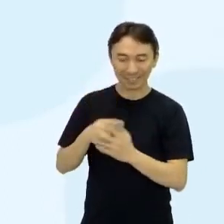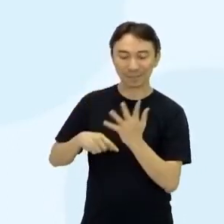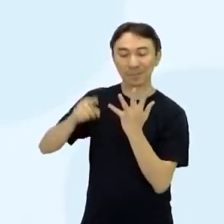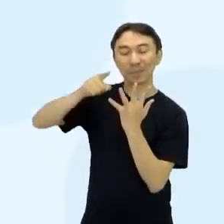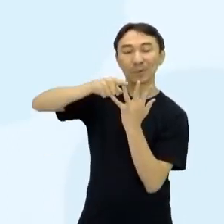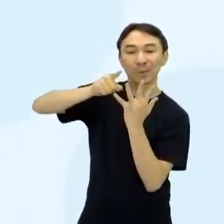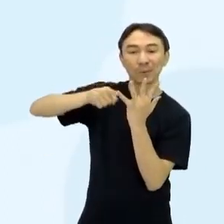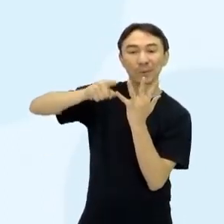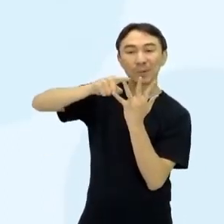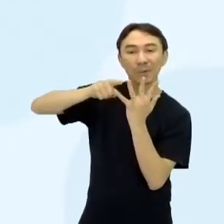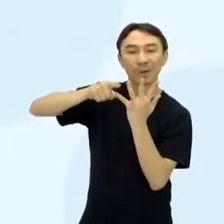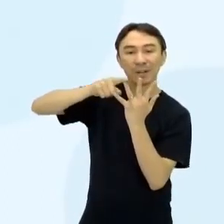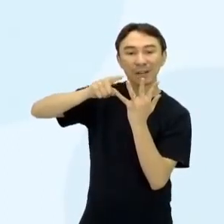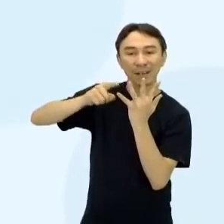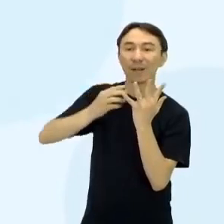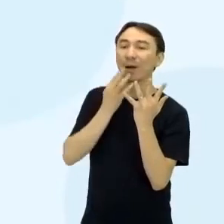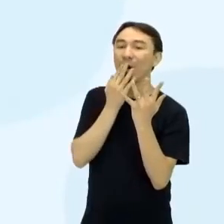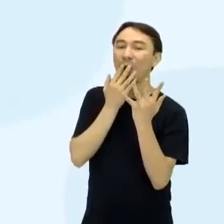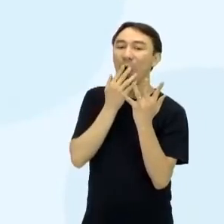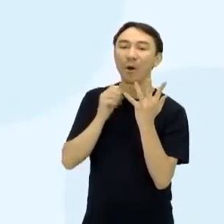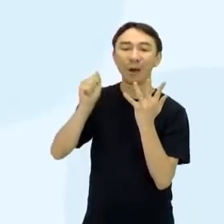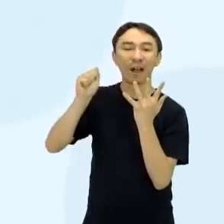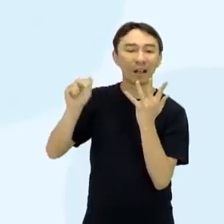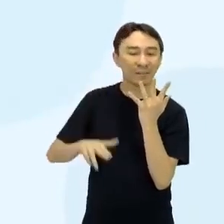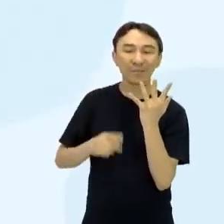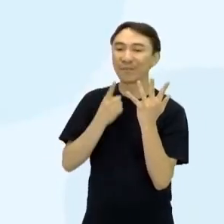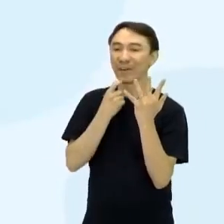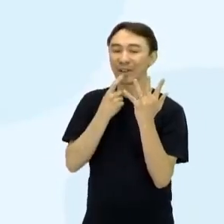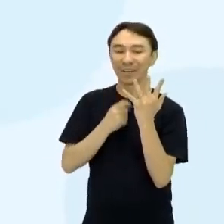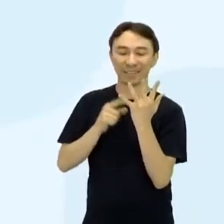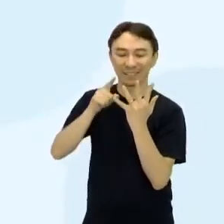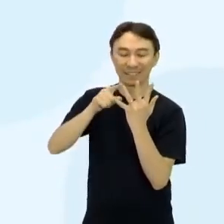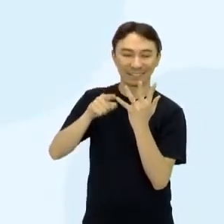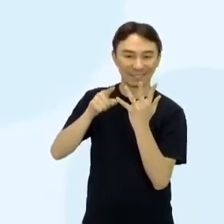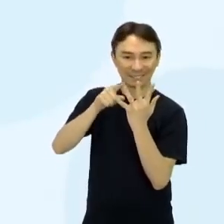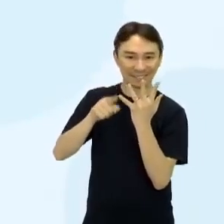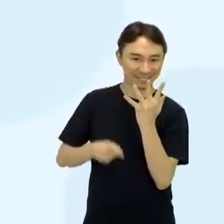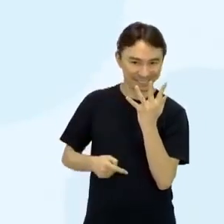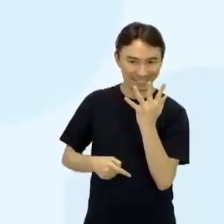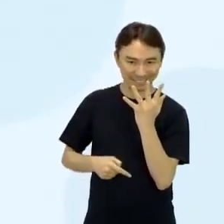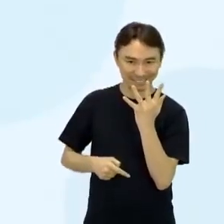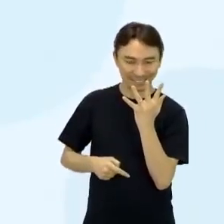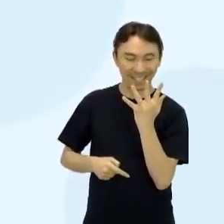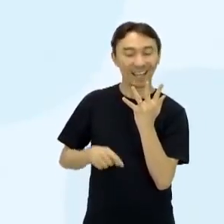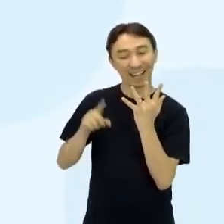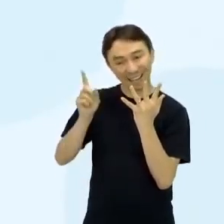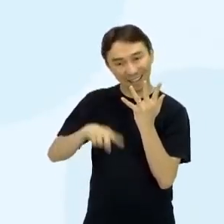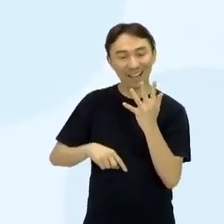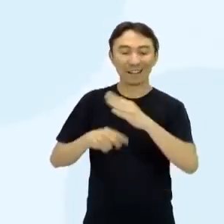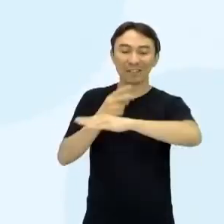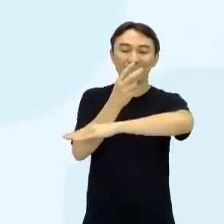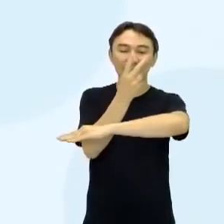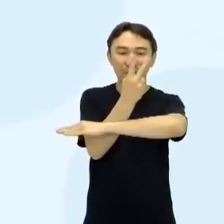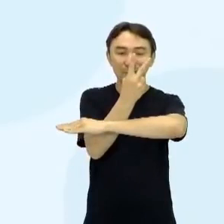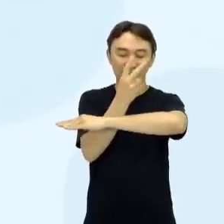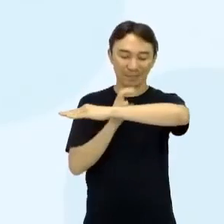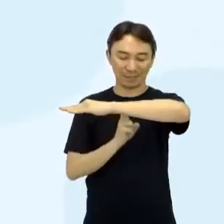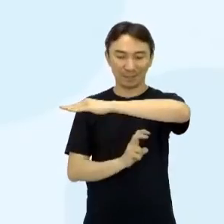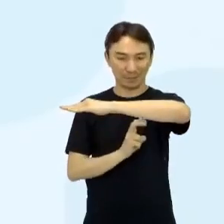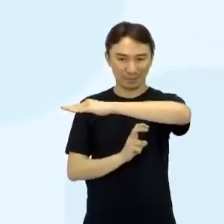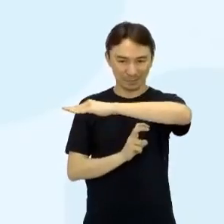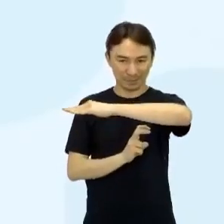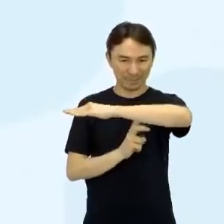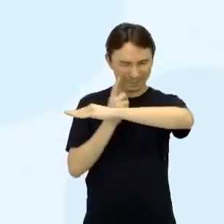50, né, ficaram pintados de azul e de vermelho. Esses 2 pedacinhos coloridos aí são os 2/5 que nós queremos.